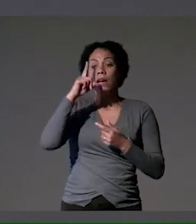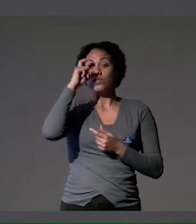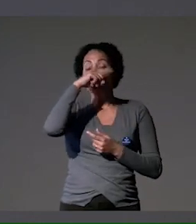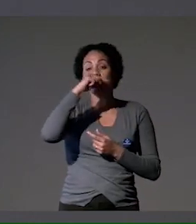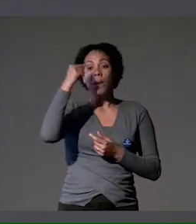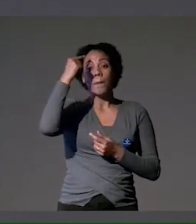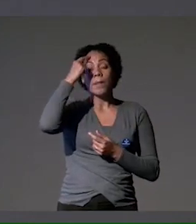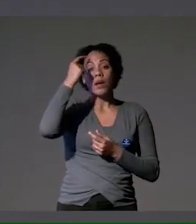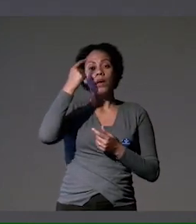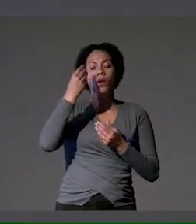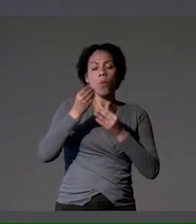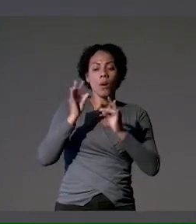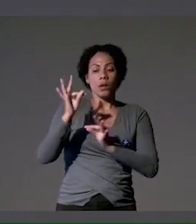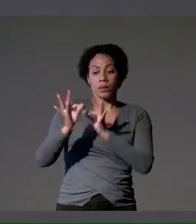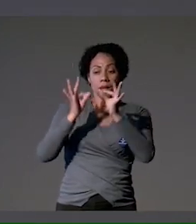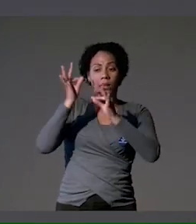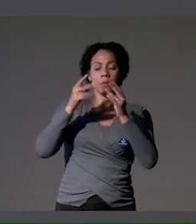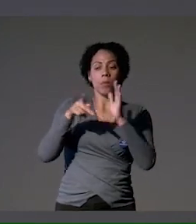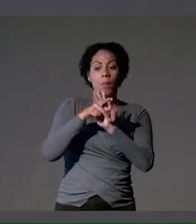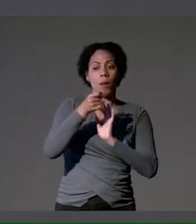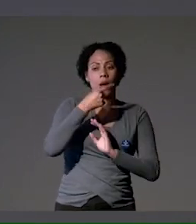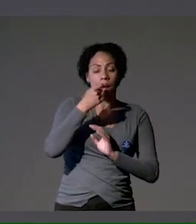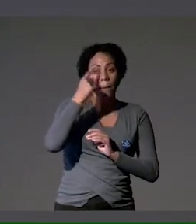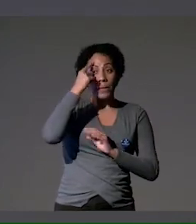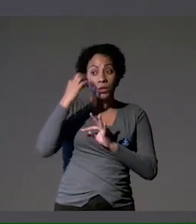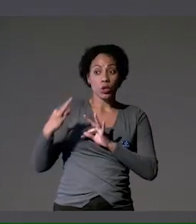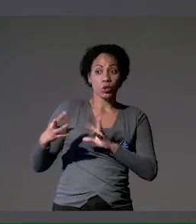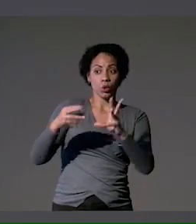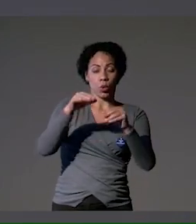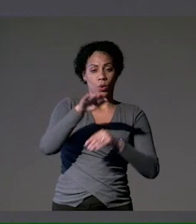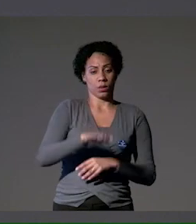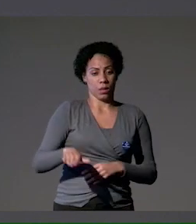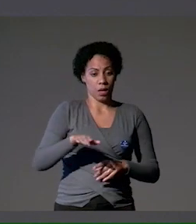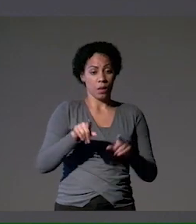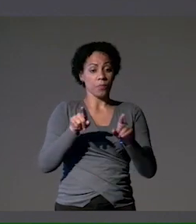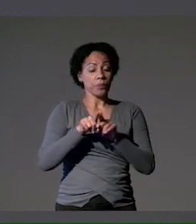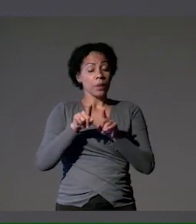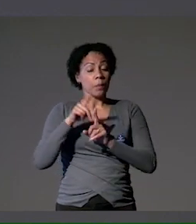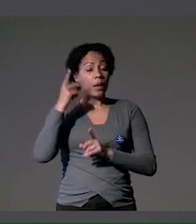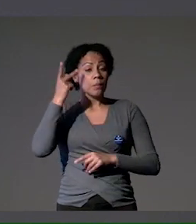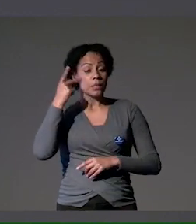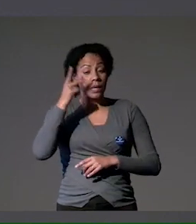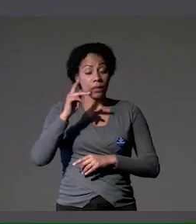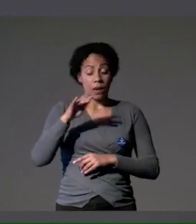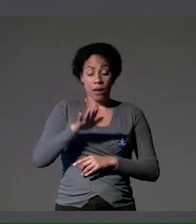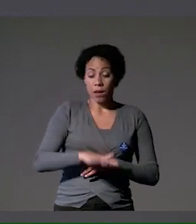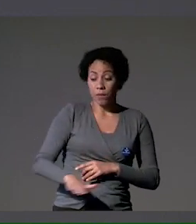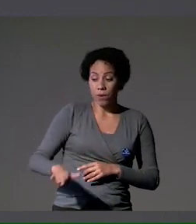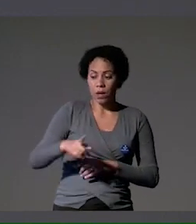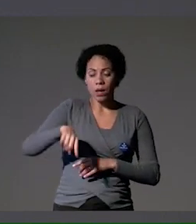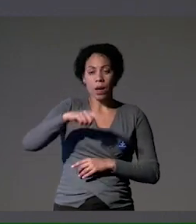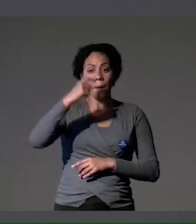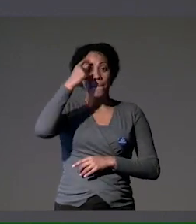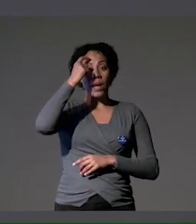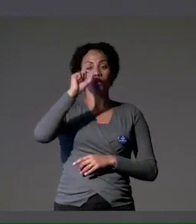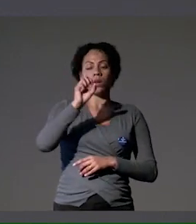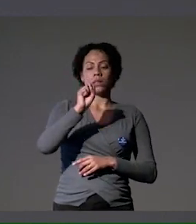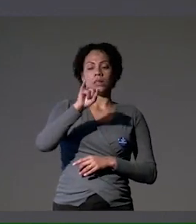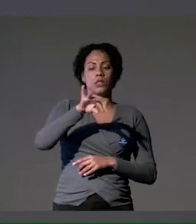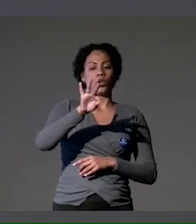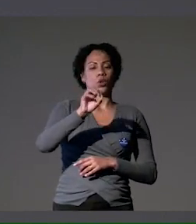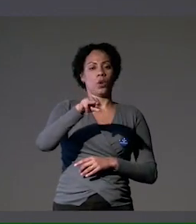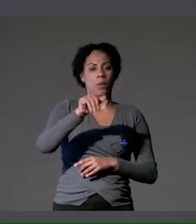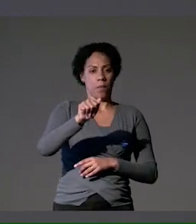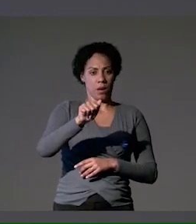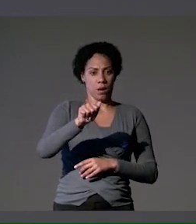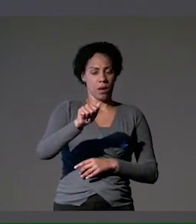terapêuticas, objetivamente, considerando todas as crianças. E na psiquiatria da infância, é muito mais comum nós pensarmos em sintomas do que propriamente na